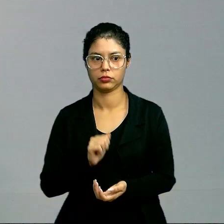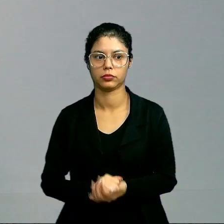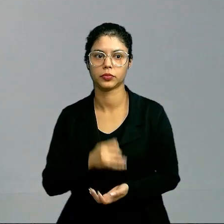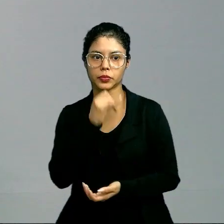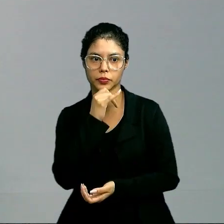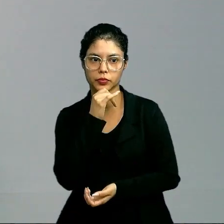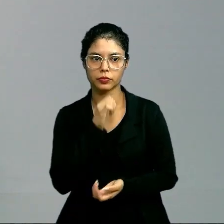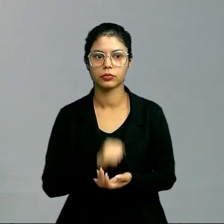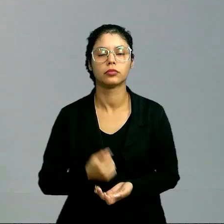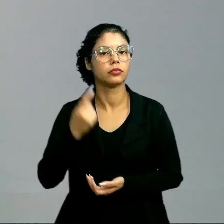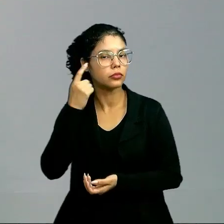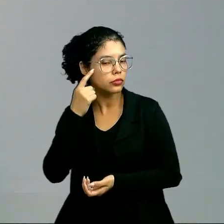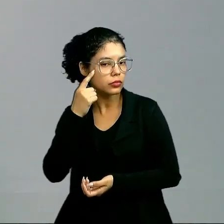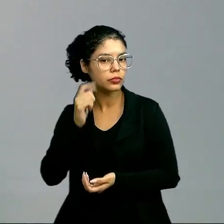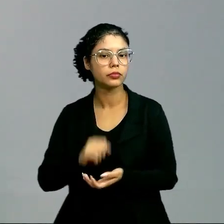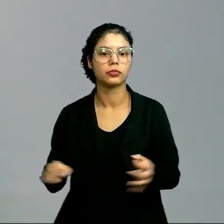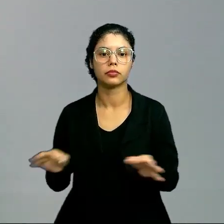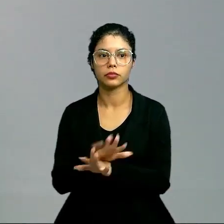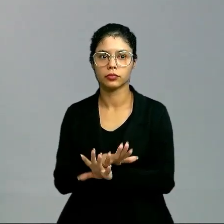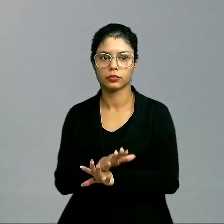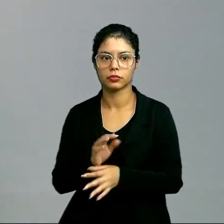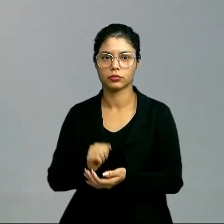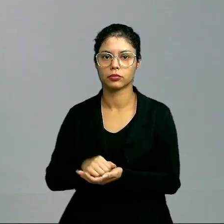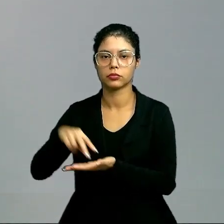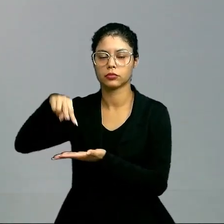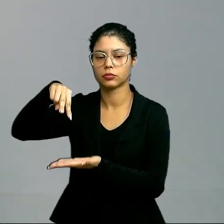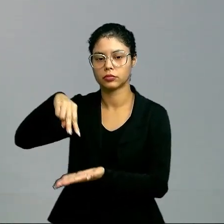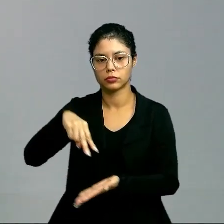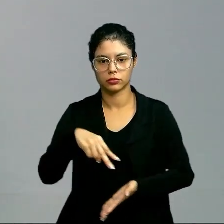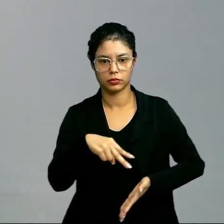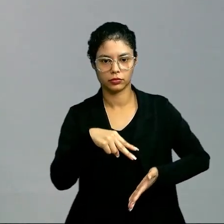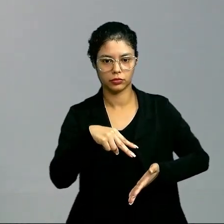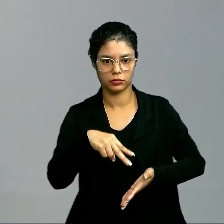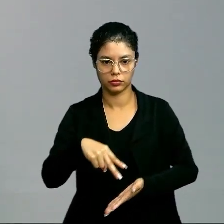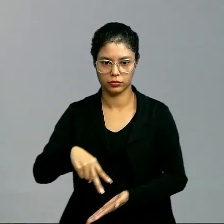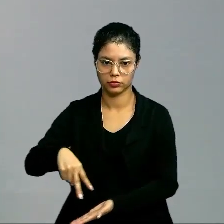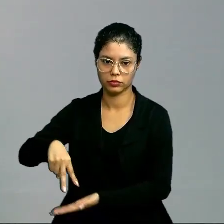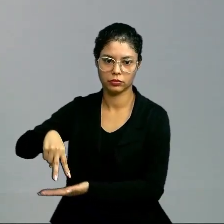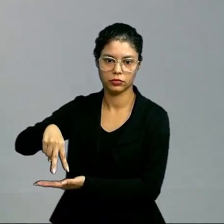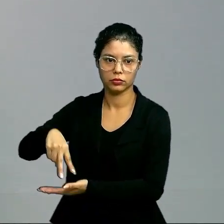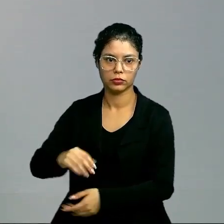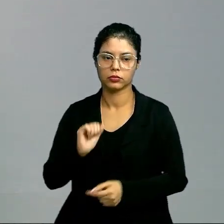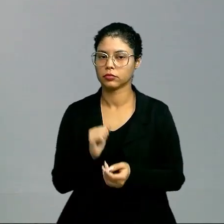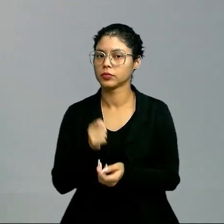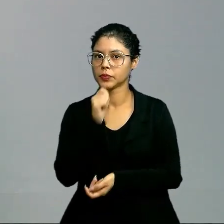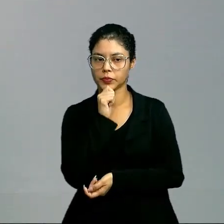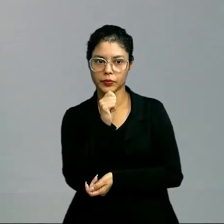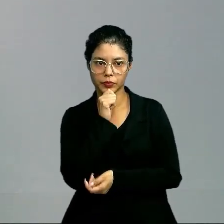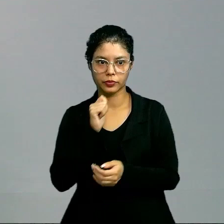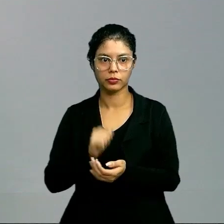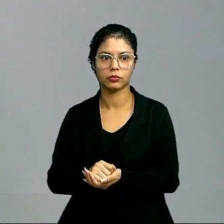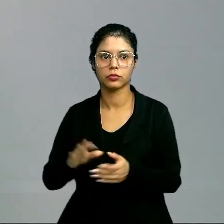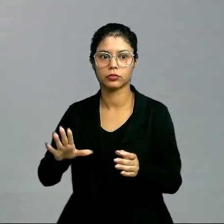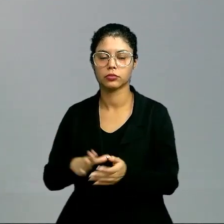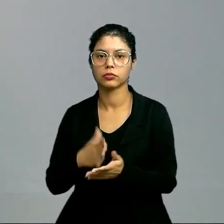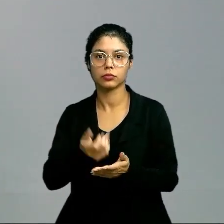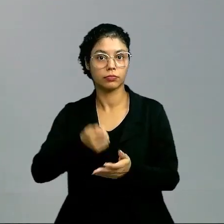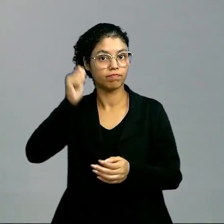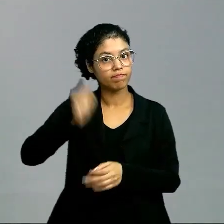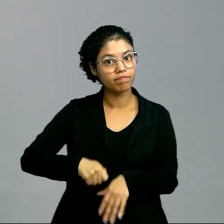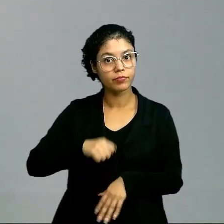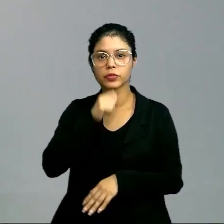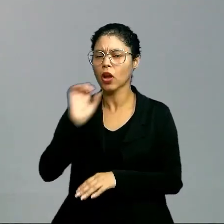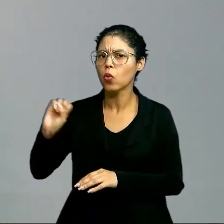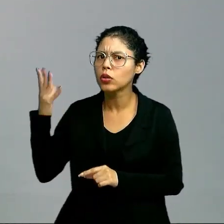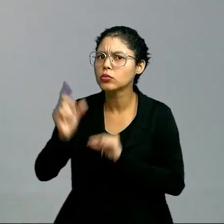Por exemplo, imagine que você está caindo de paraquedas, mas ainda você não ligou, não puxou a cordinha do